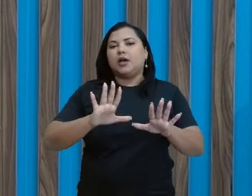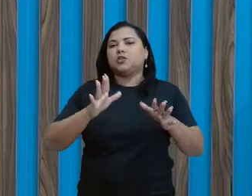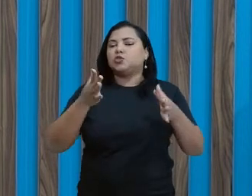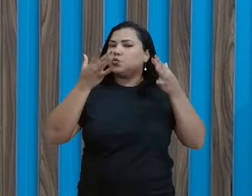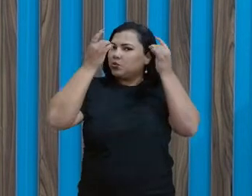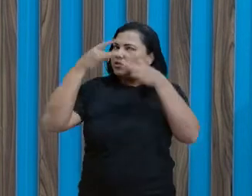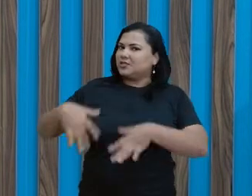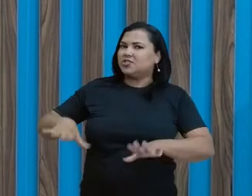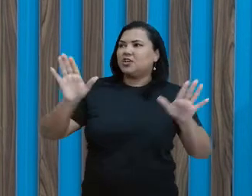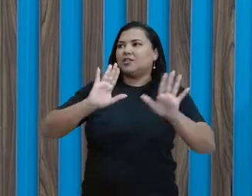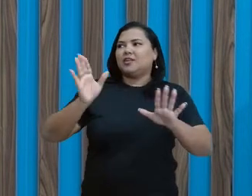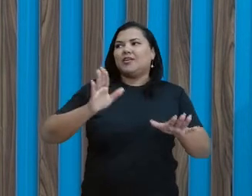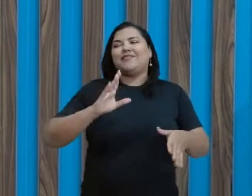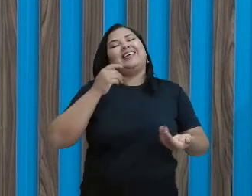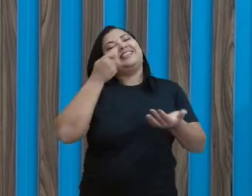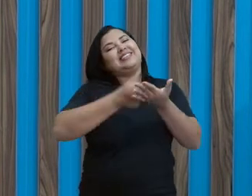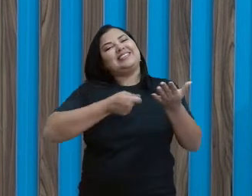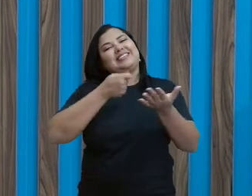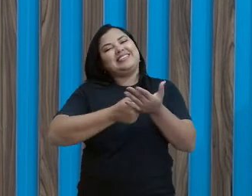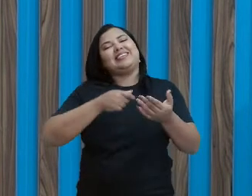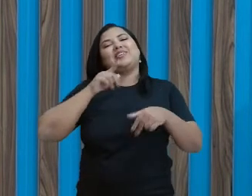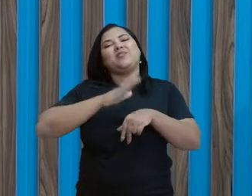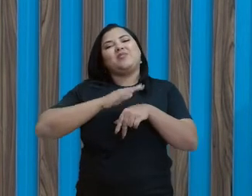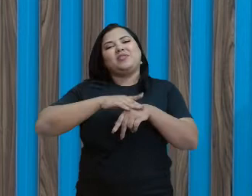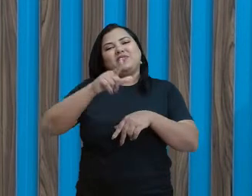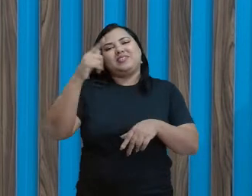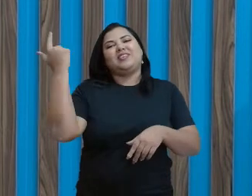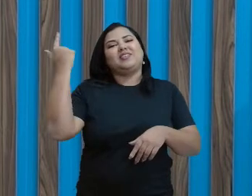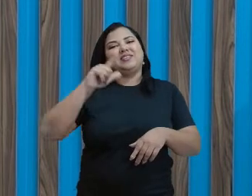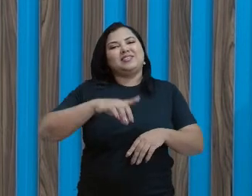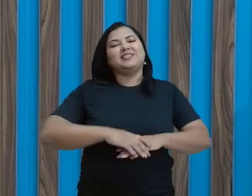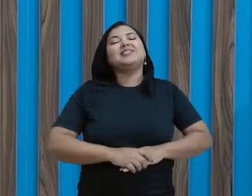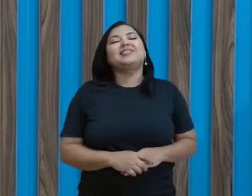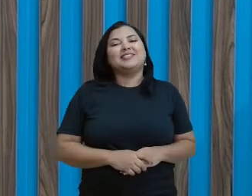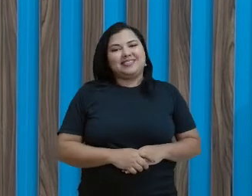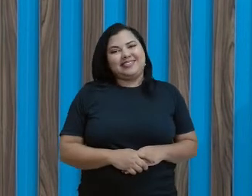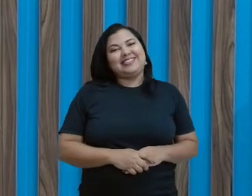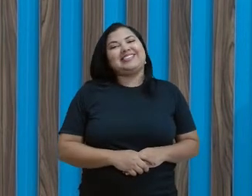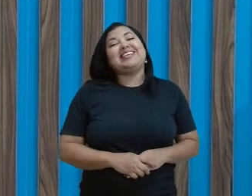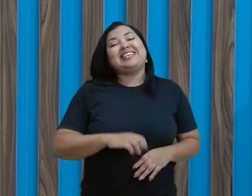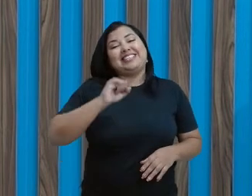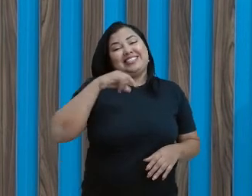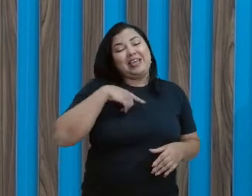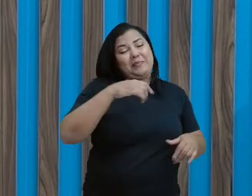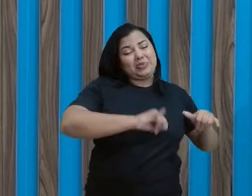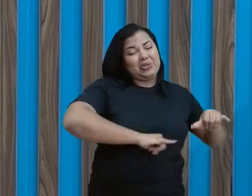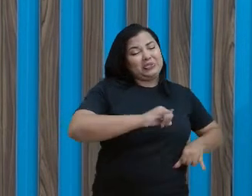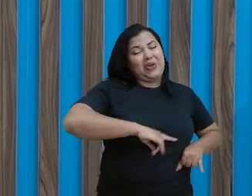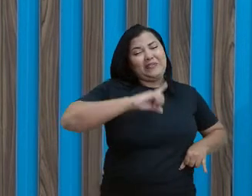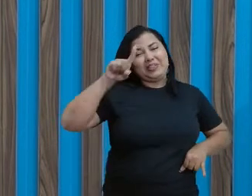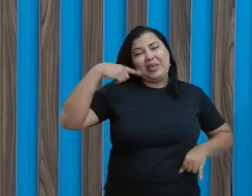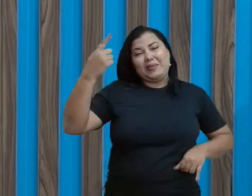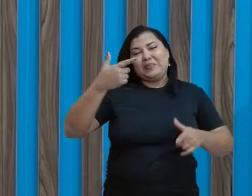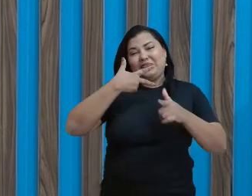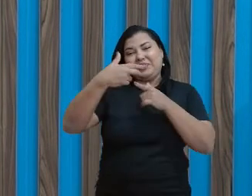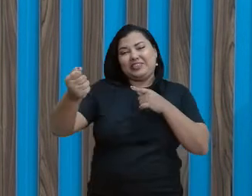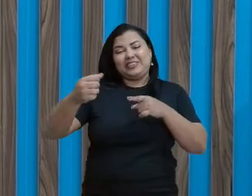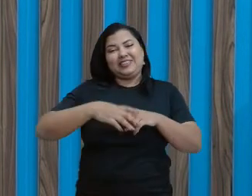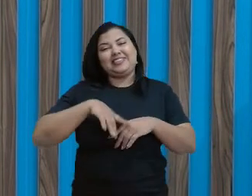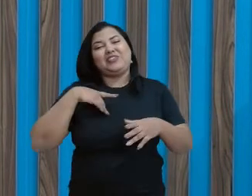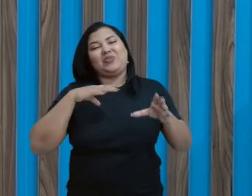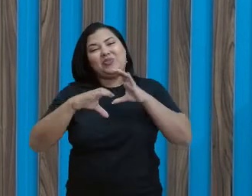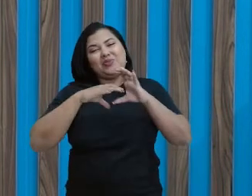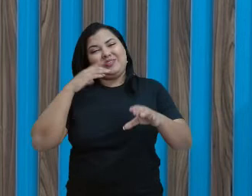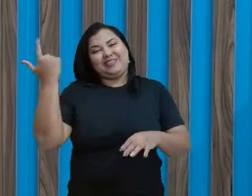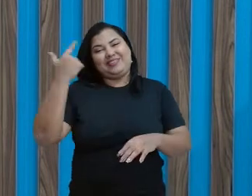desista não. Vá tentando, que uma hora você consegue. Os humilhados serão exaltados. E a gente consegue aqui se